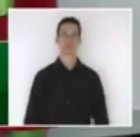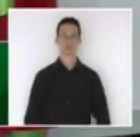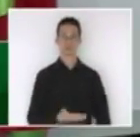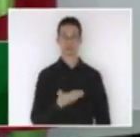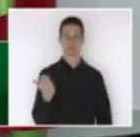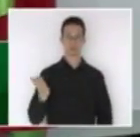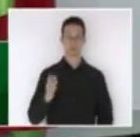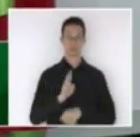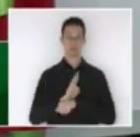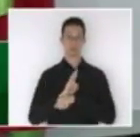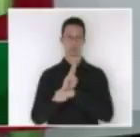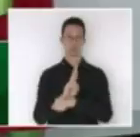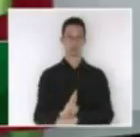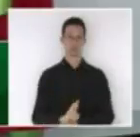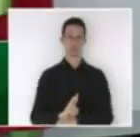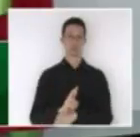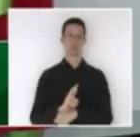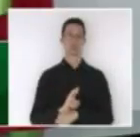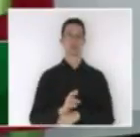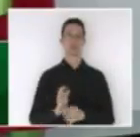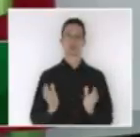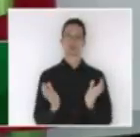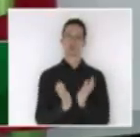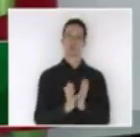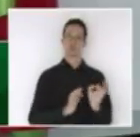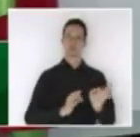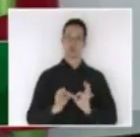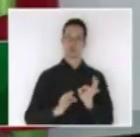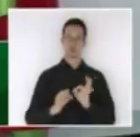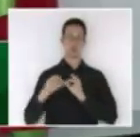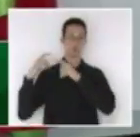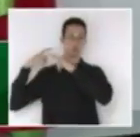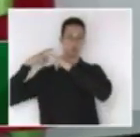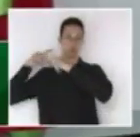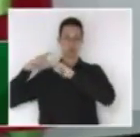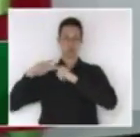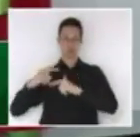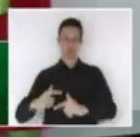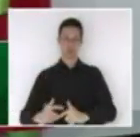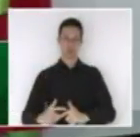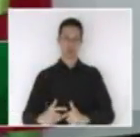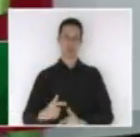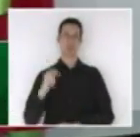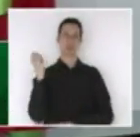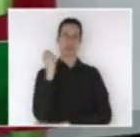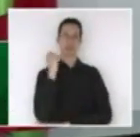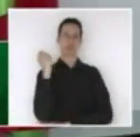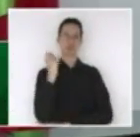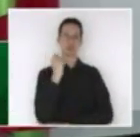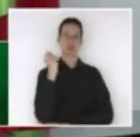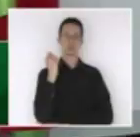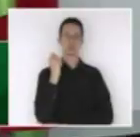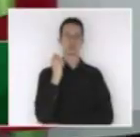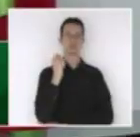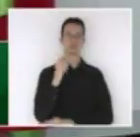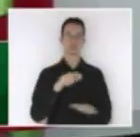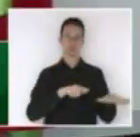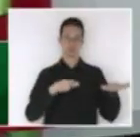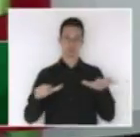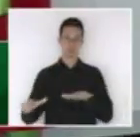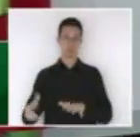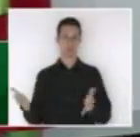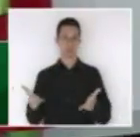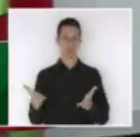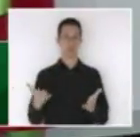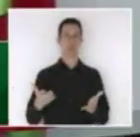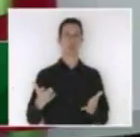o movimento tradicionalista gaúcho. E essa semana nós comemoramos a Revolução Farroupilha e